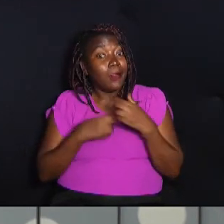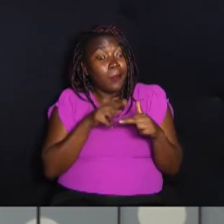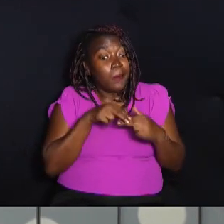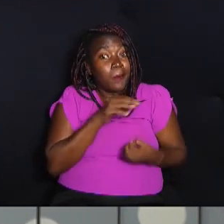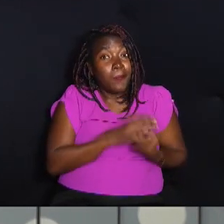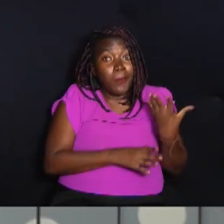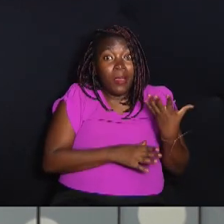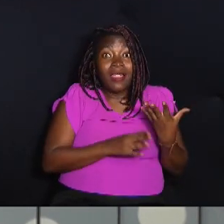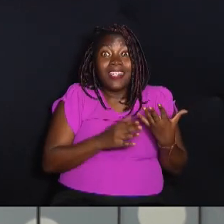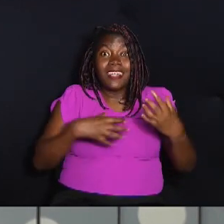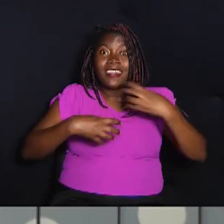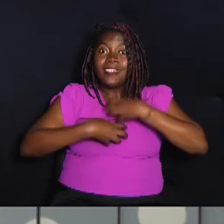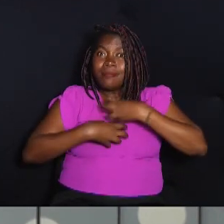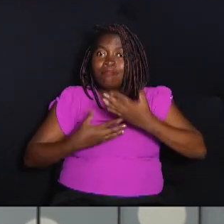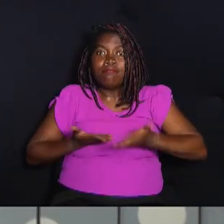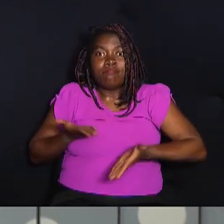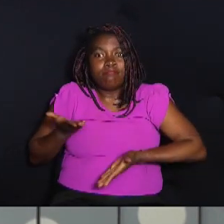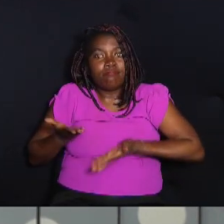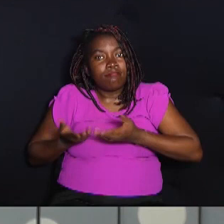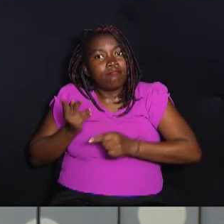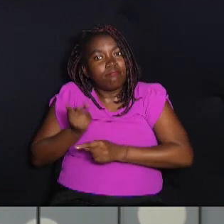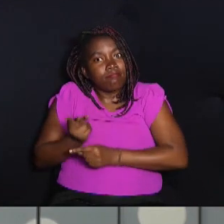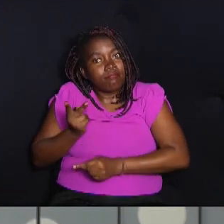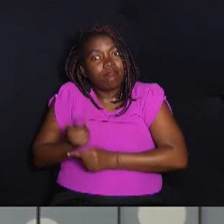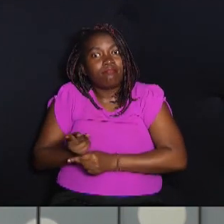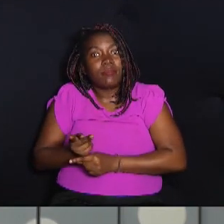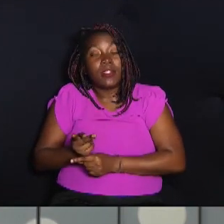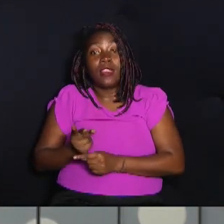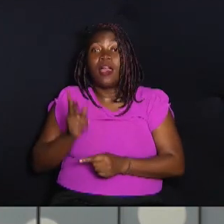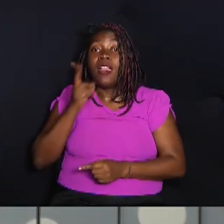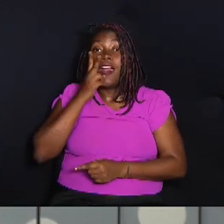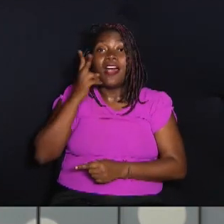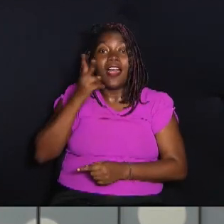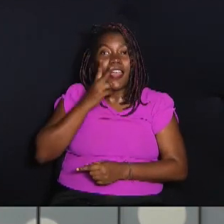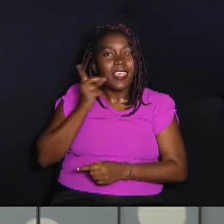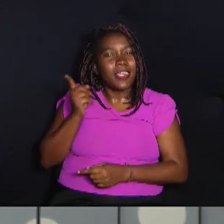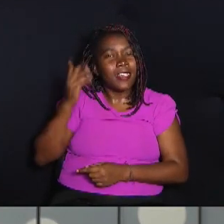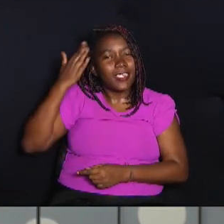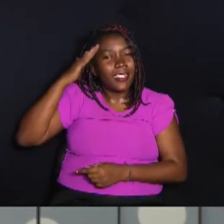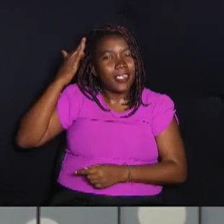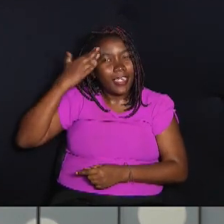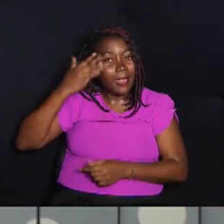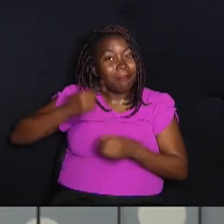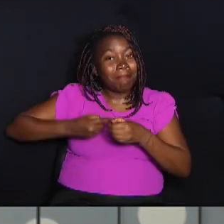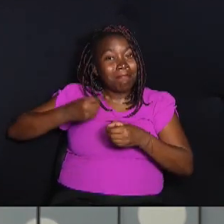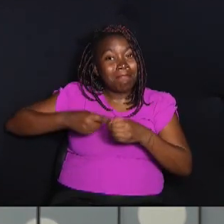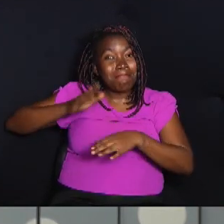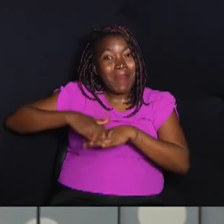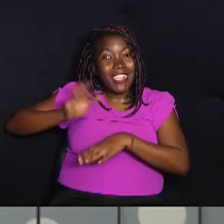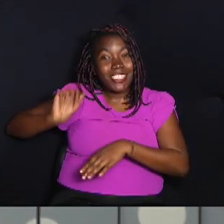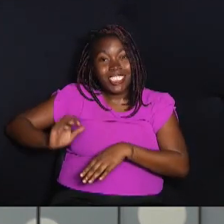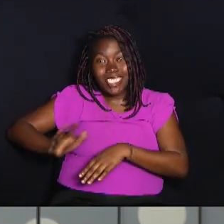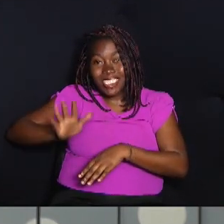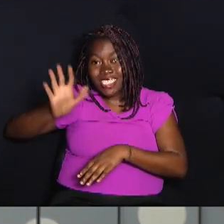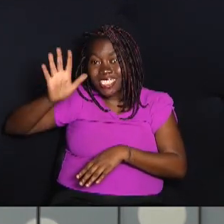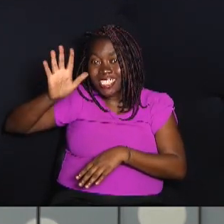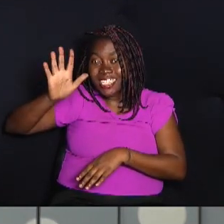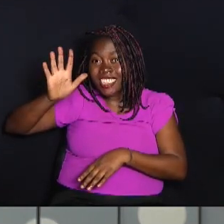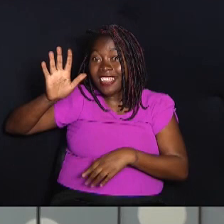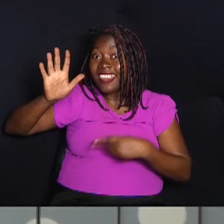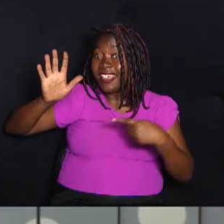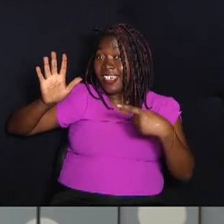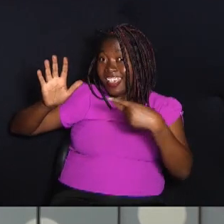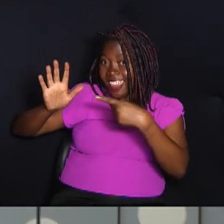e formas de procurar ajuda. Vereador, você entende que nos bairros mais periféricos é